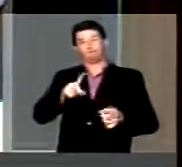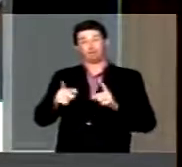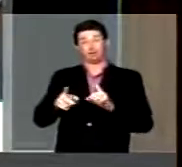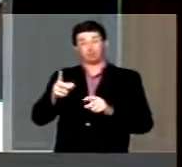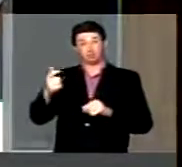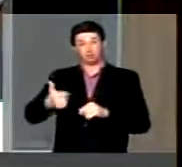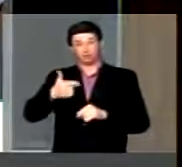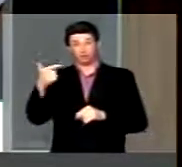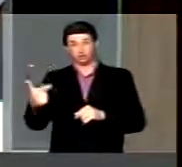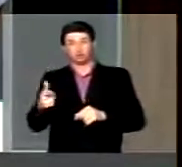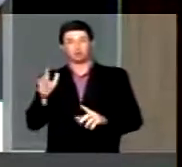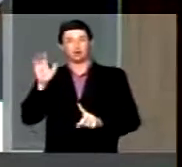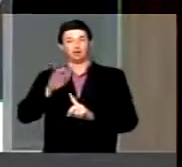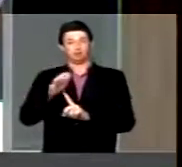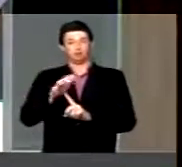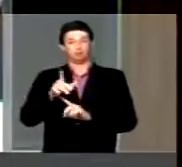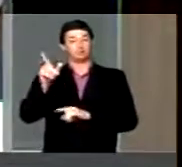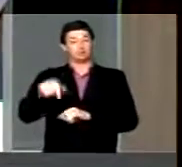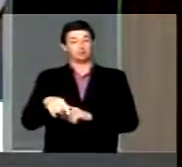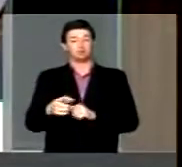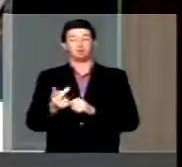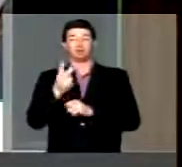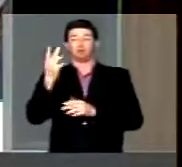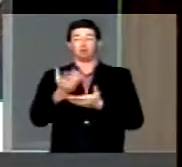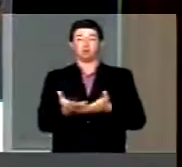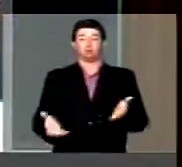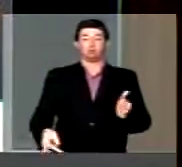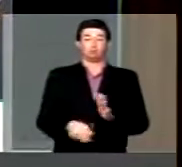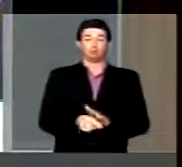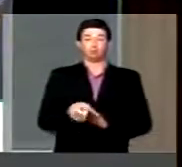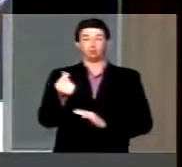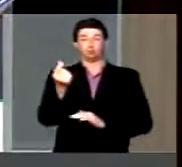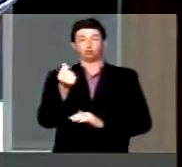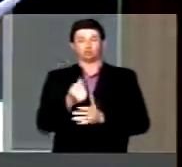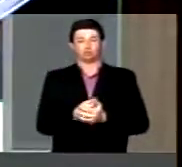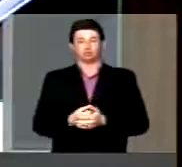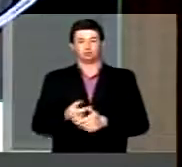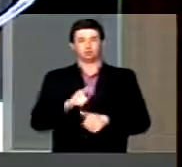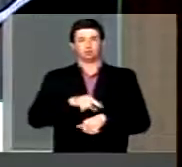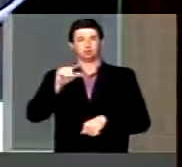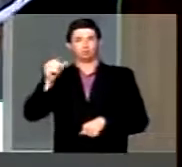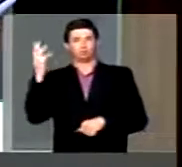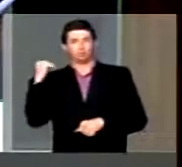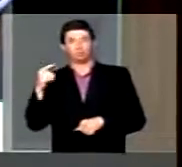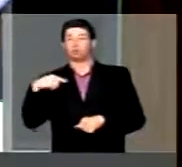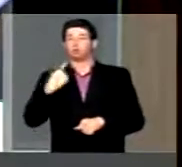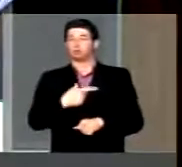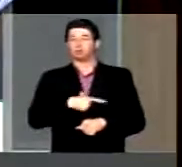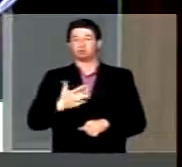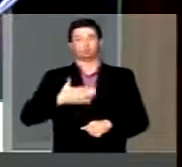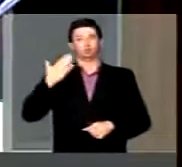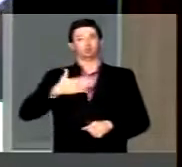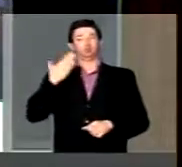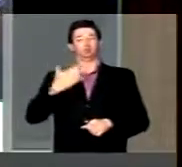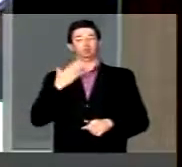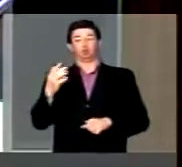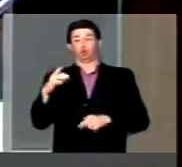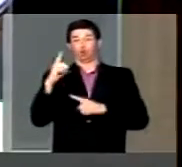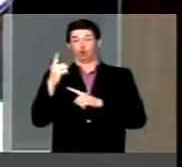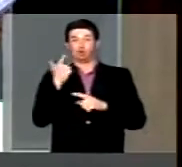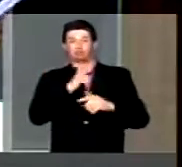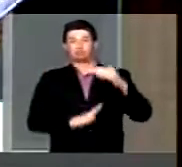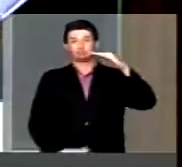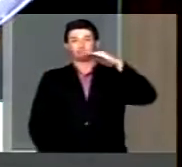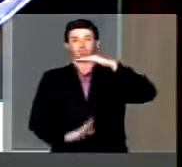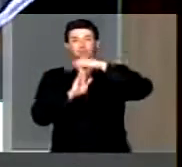afeta diretamente a inflação é a desvalorização da moeda. Recentemente, tivemos um susto. o dólar